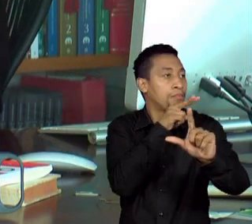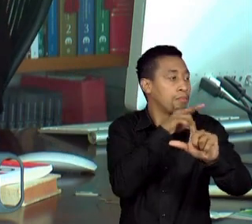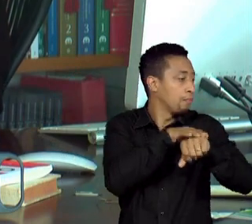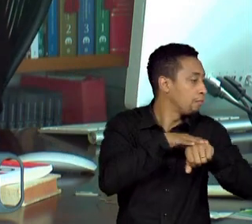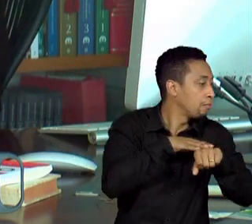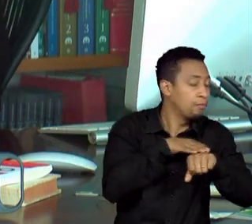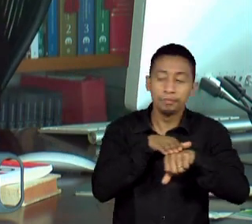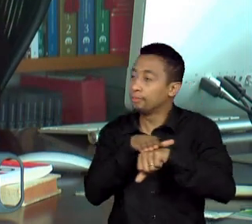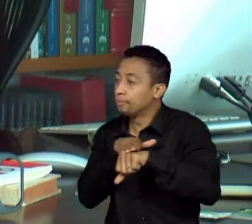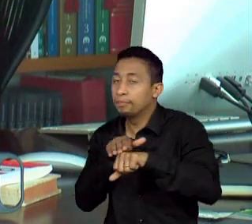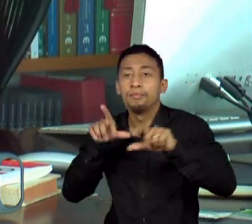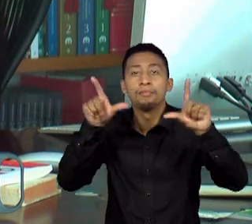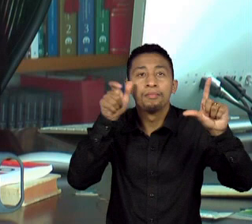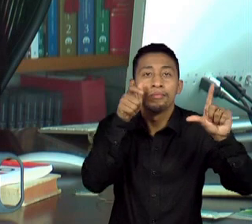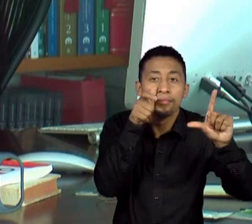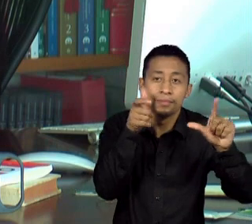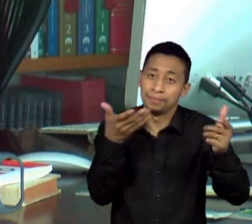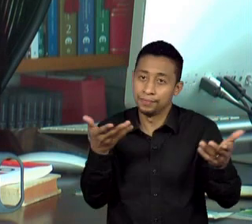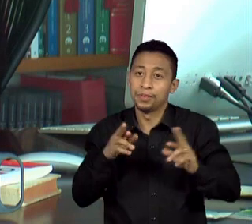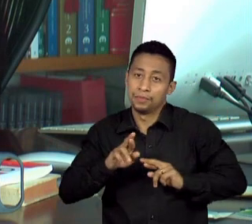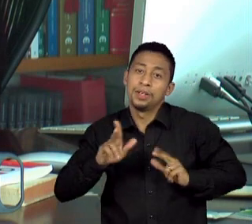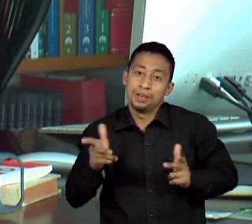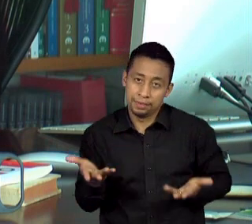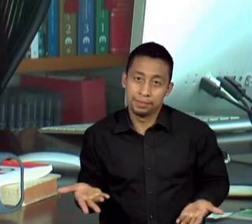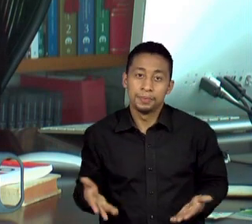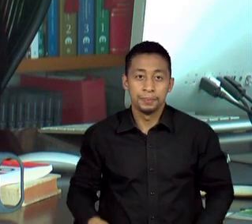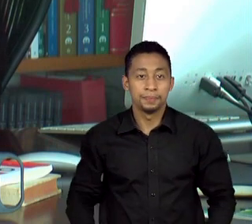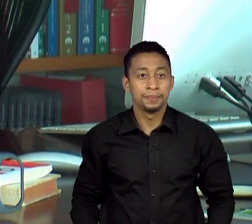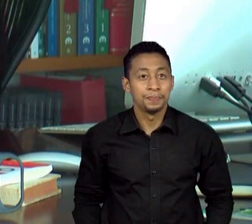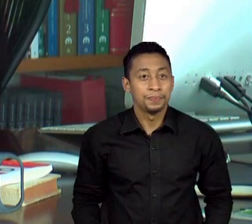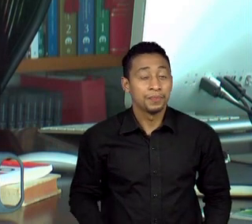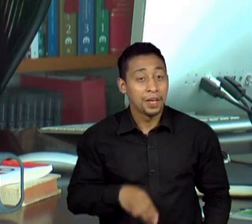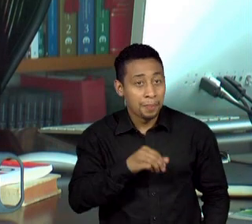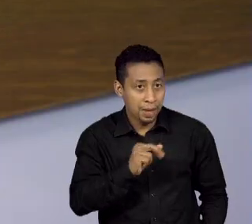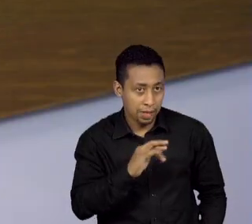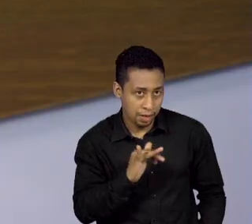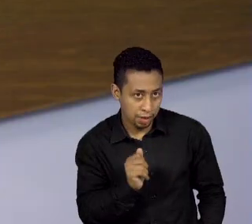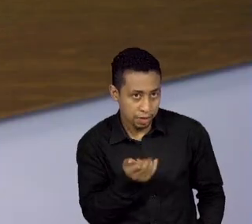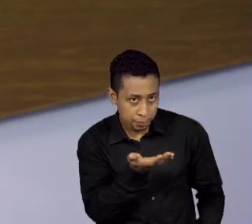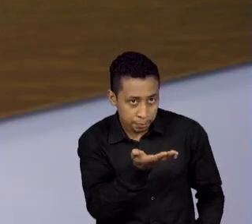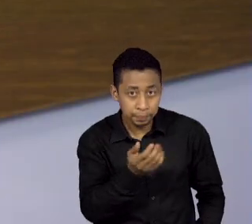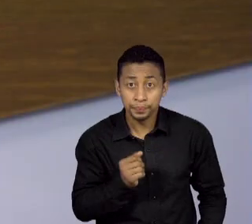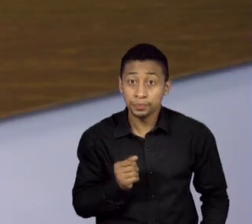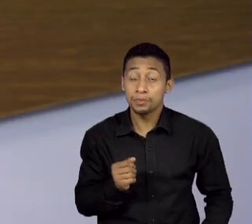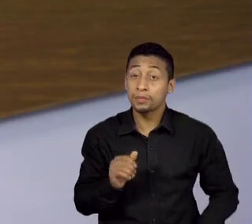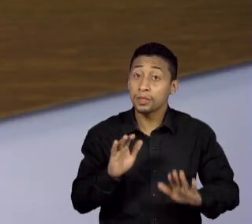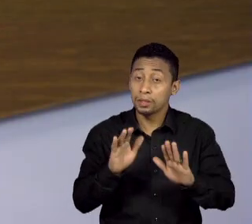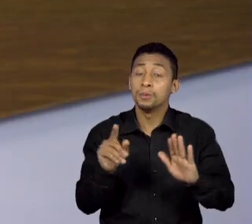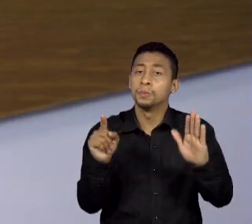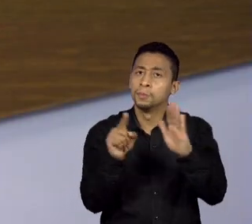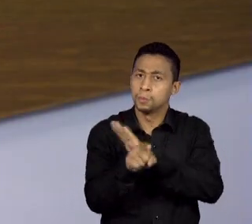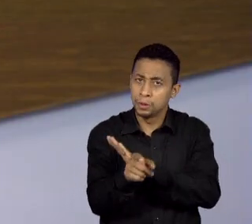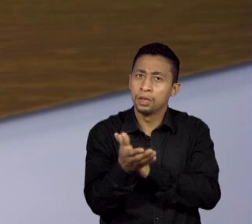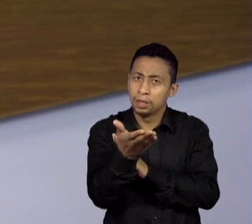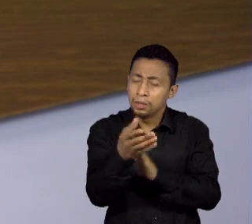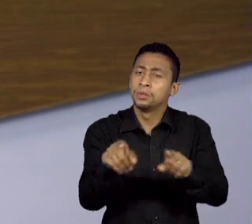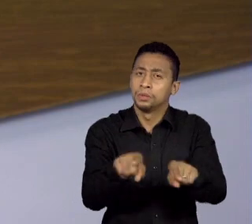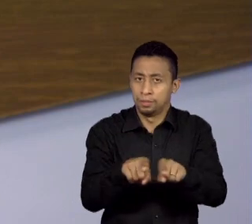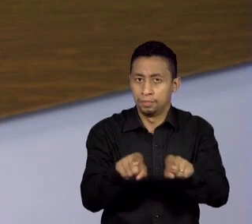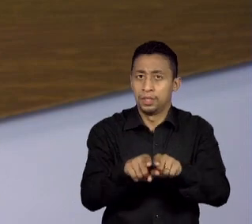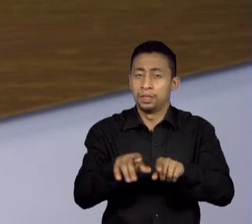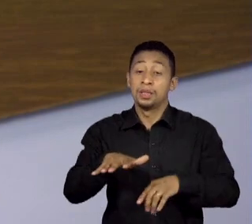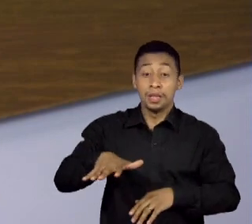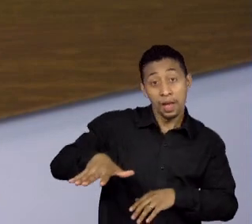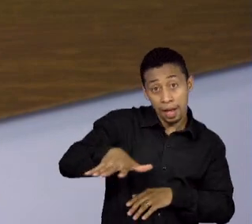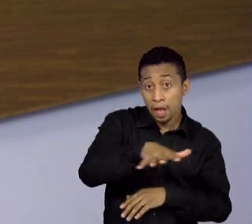disputa ainda, acho não totalmente resolvida. Maria? Queria falar disso também, da narrativa